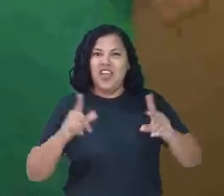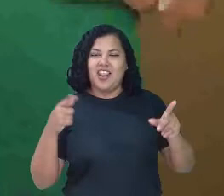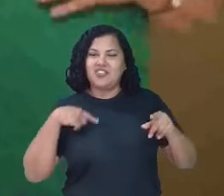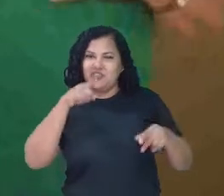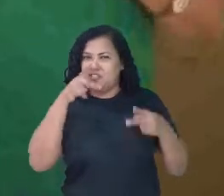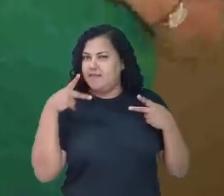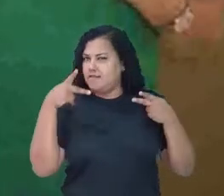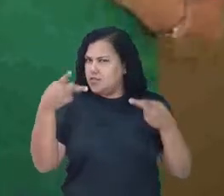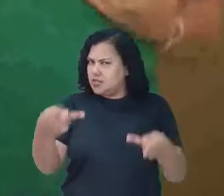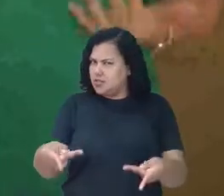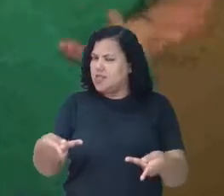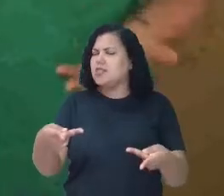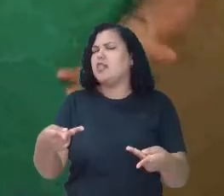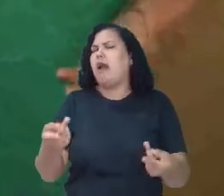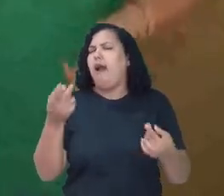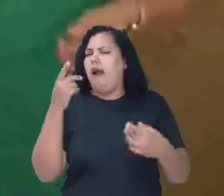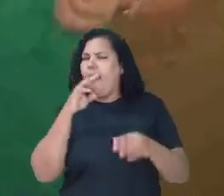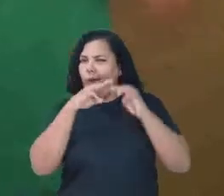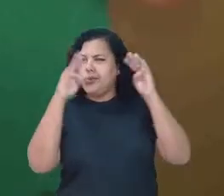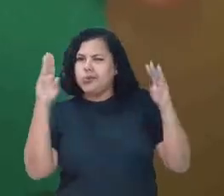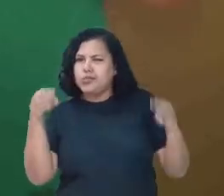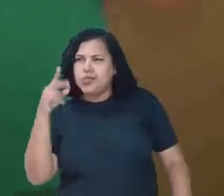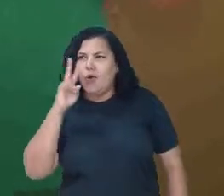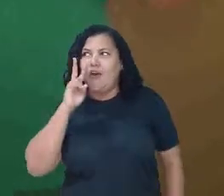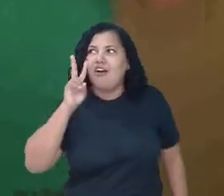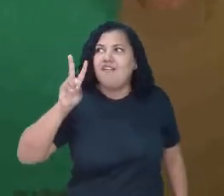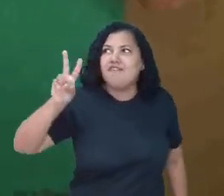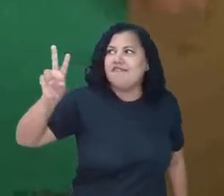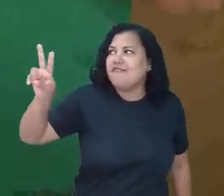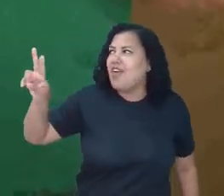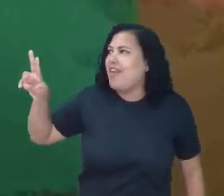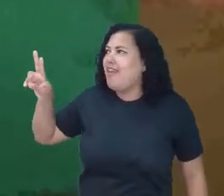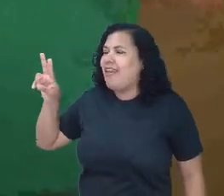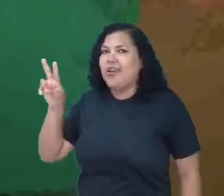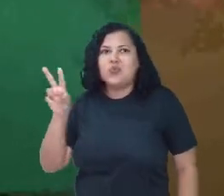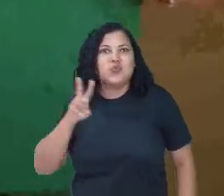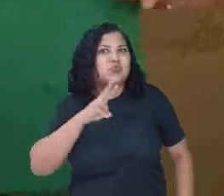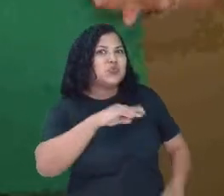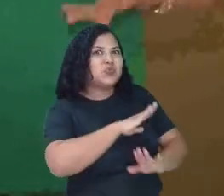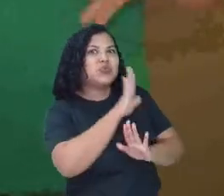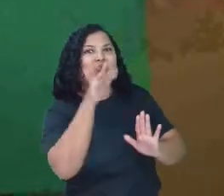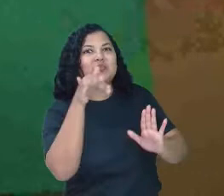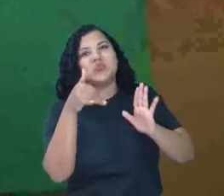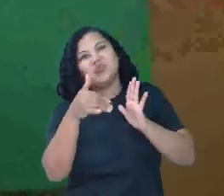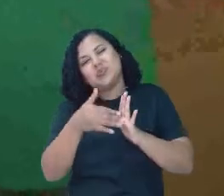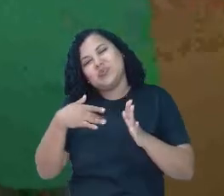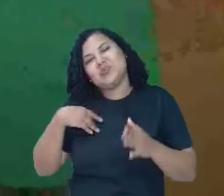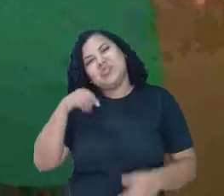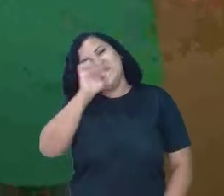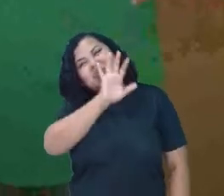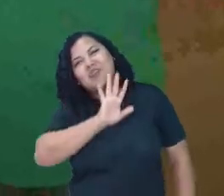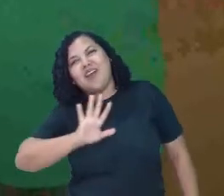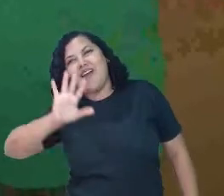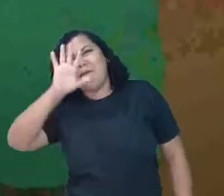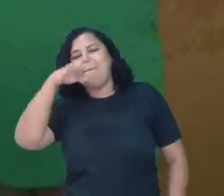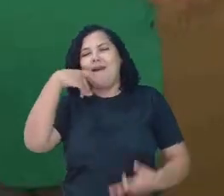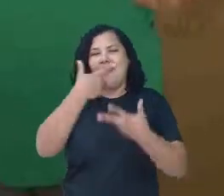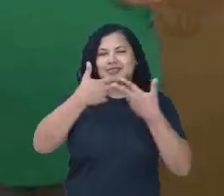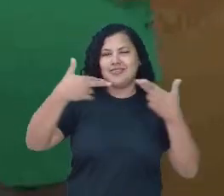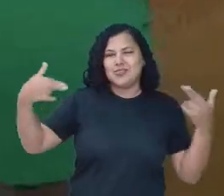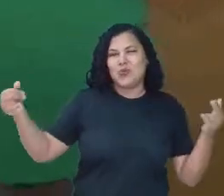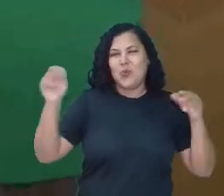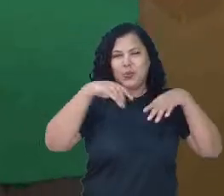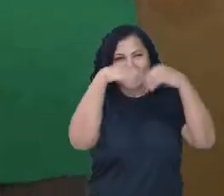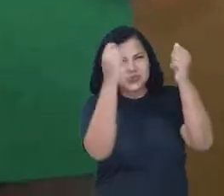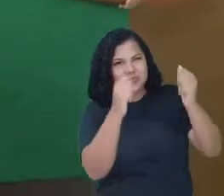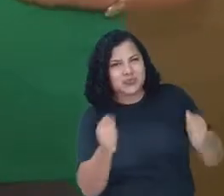museu podem contemplar todos esses, né, todo esse acervo, todas essas peças, essas